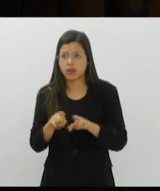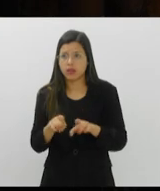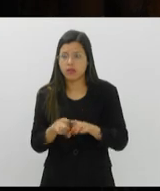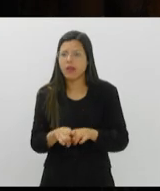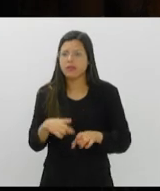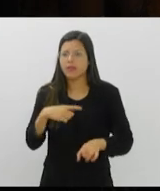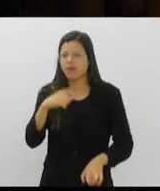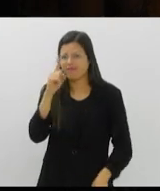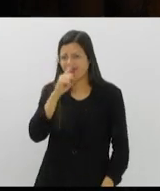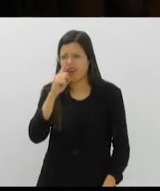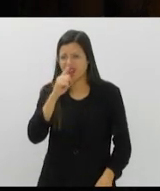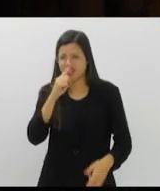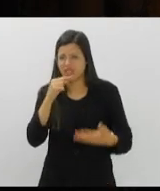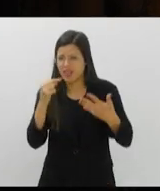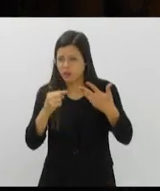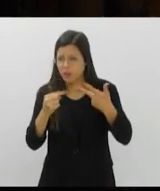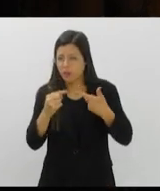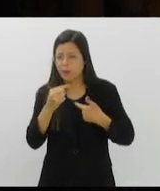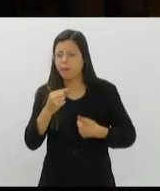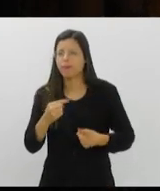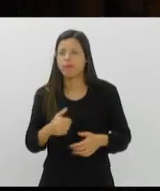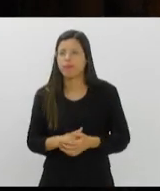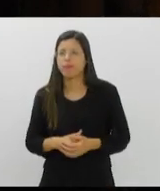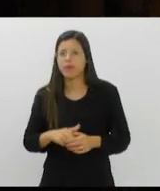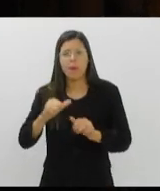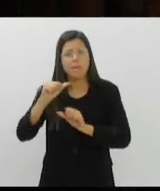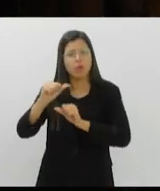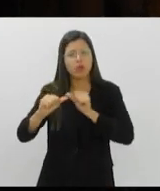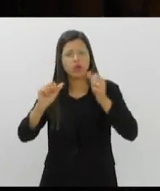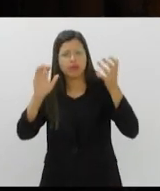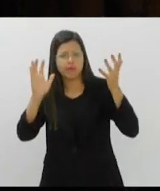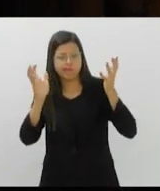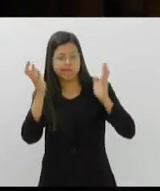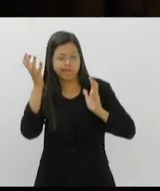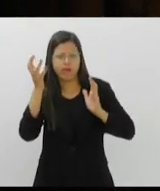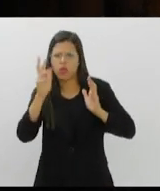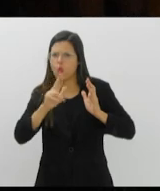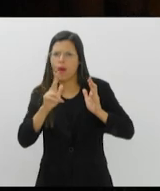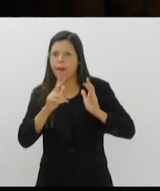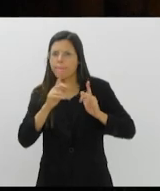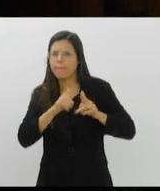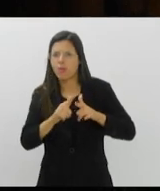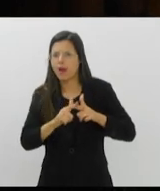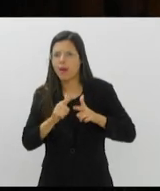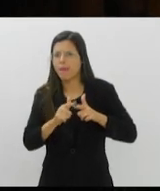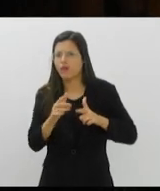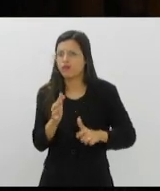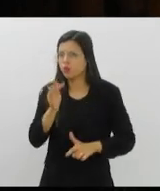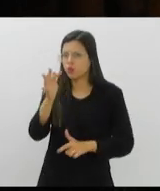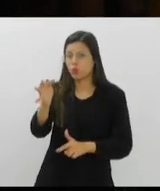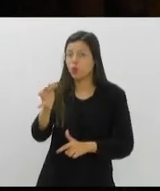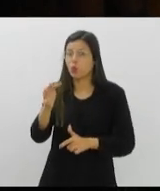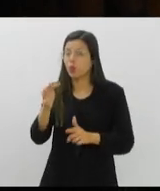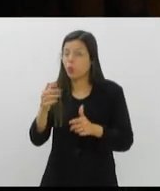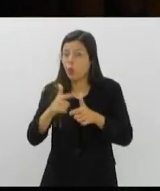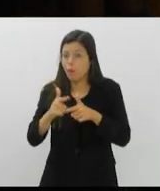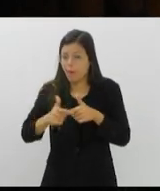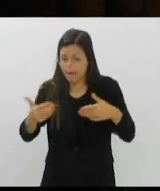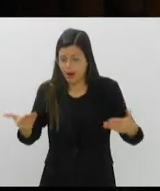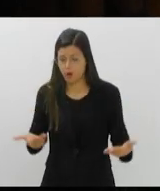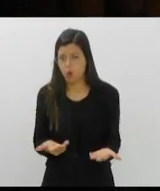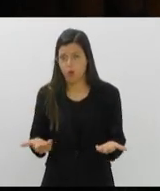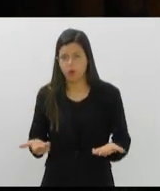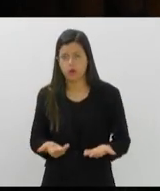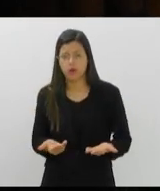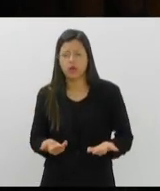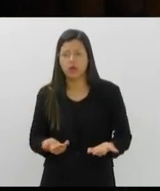fragilidades. As mudanças do clima não são um problema do amanhã. As mudanças do clima são um problema para hoje.